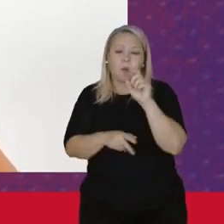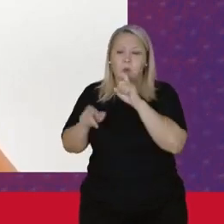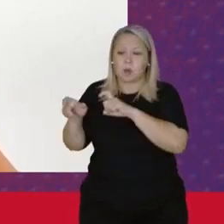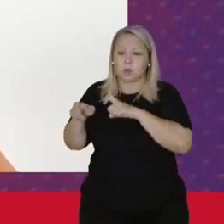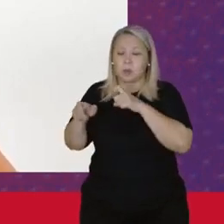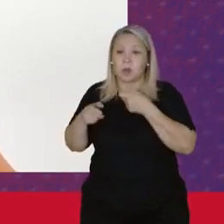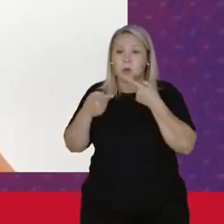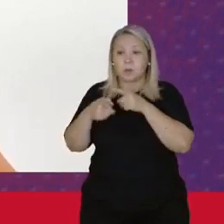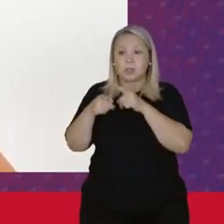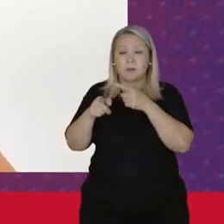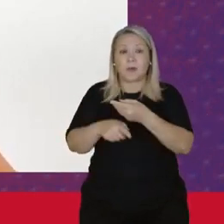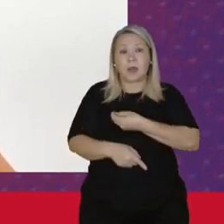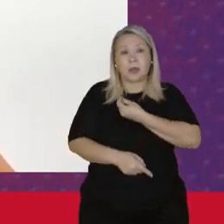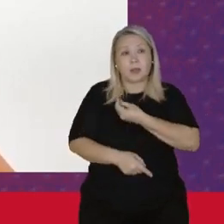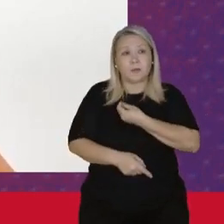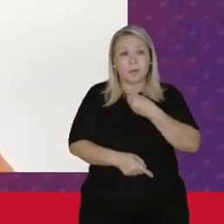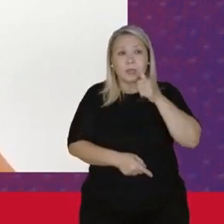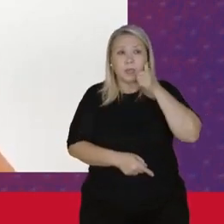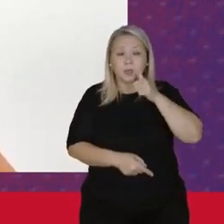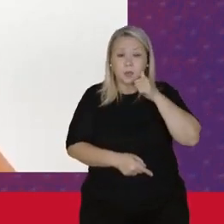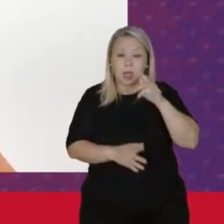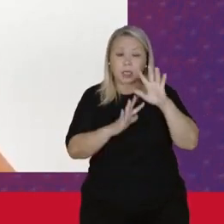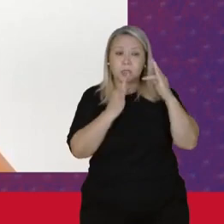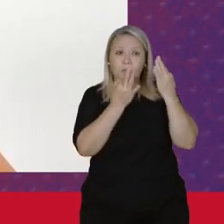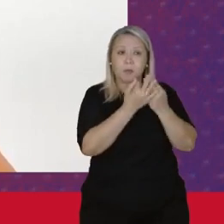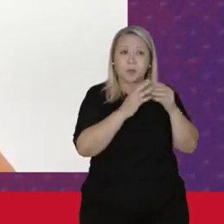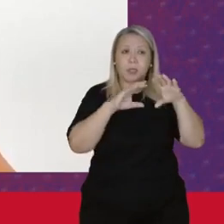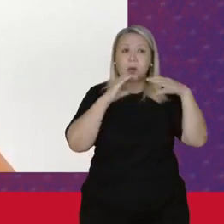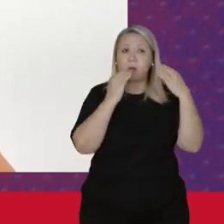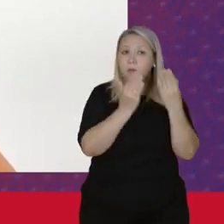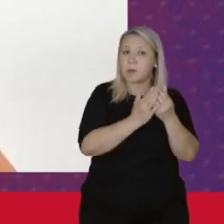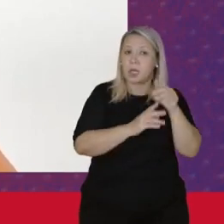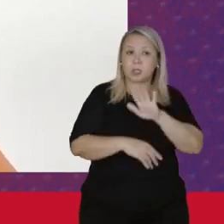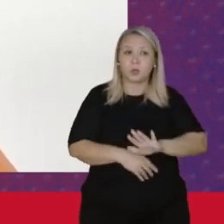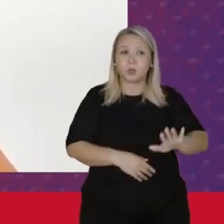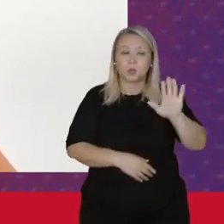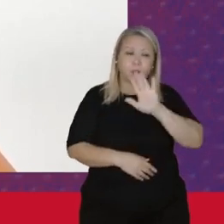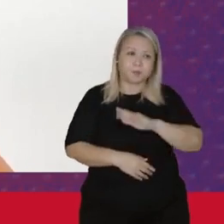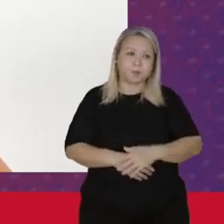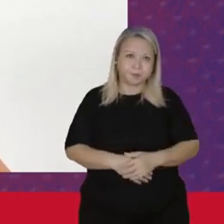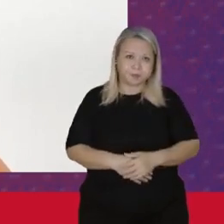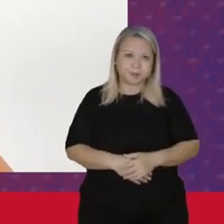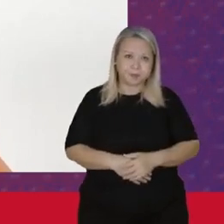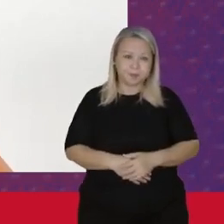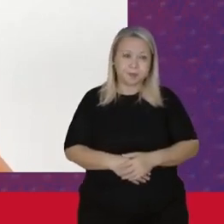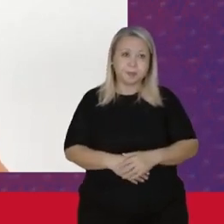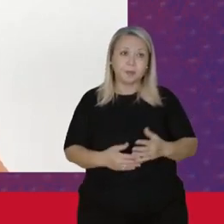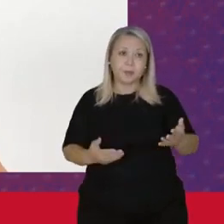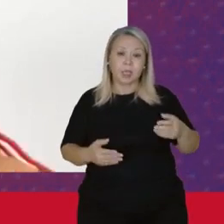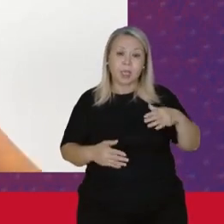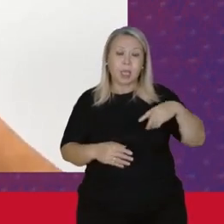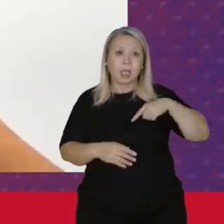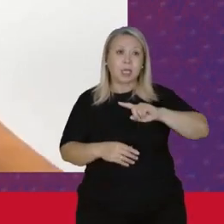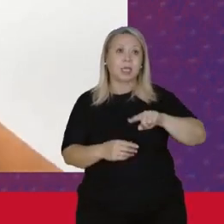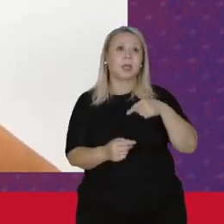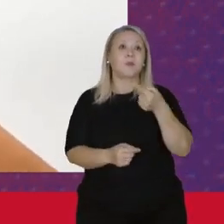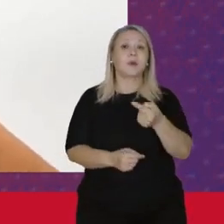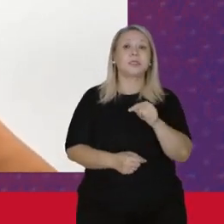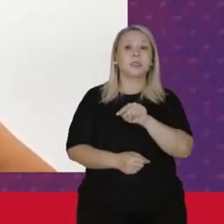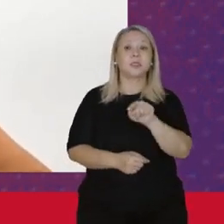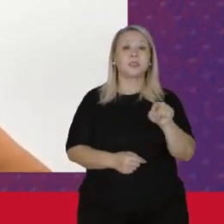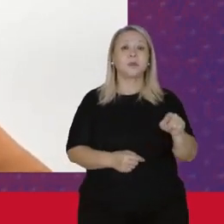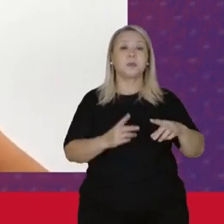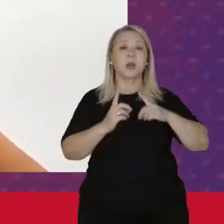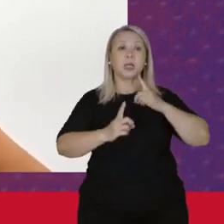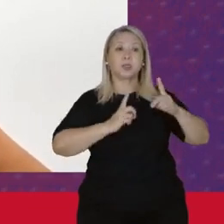a vida delas, a vida das famílias, a vida da comunidade, do entorno, e extrapolando isso também, porque isso